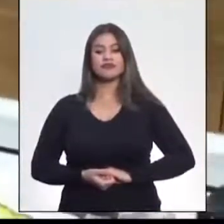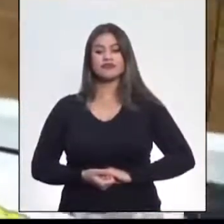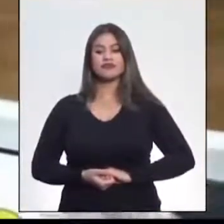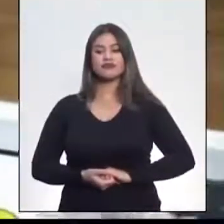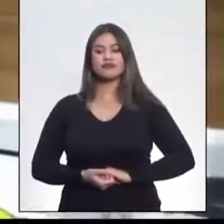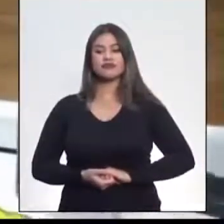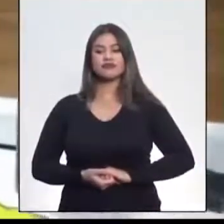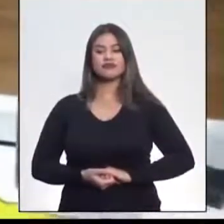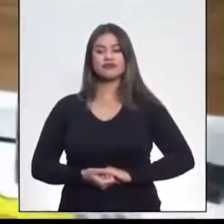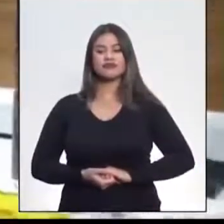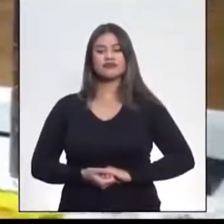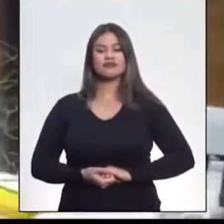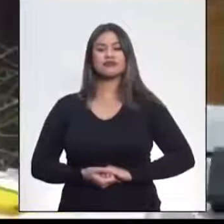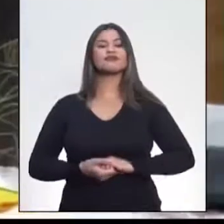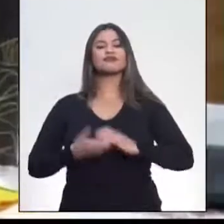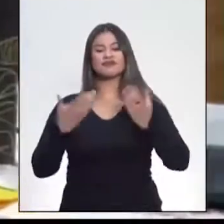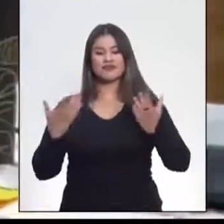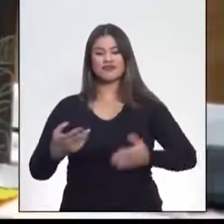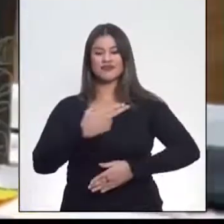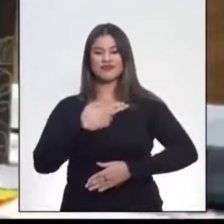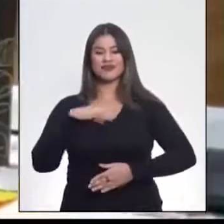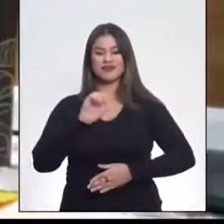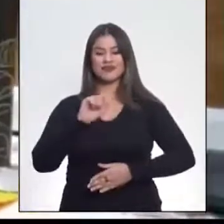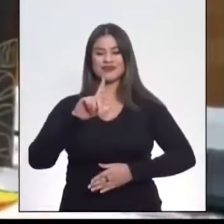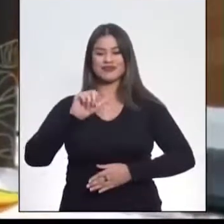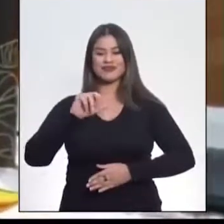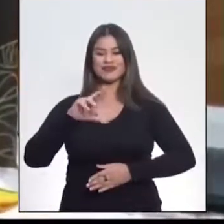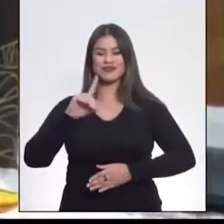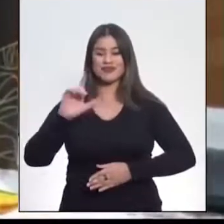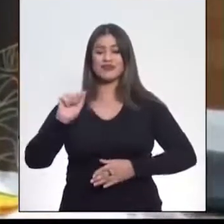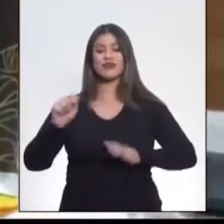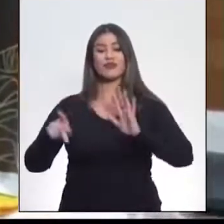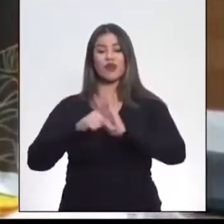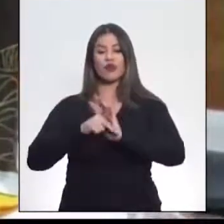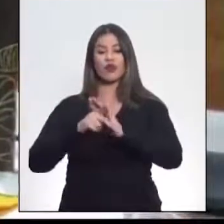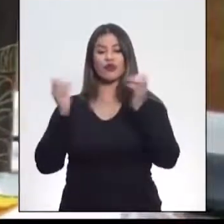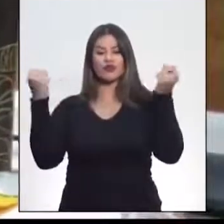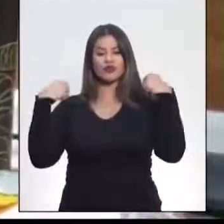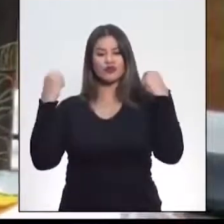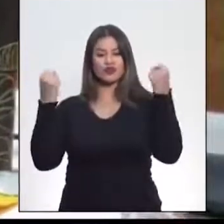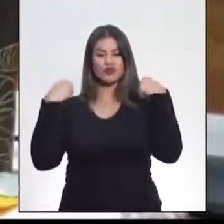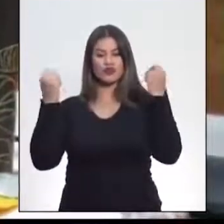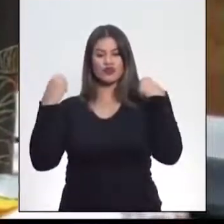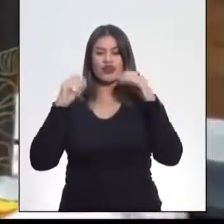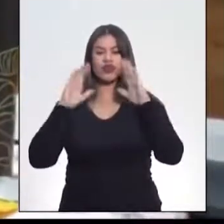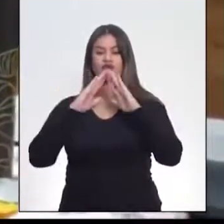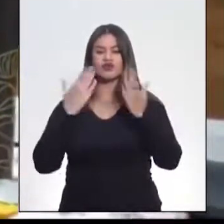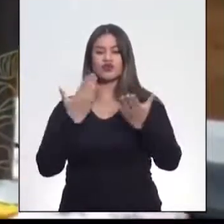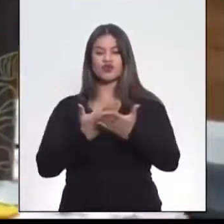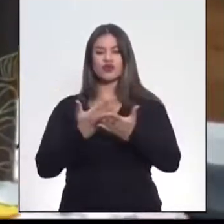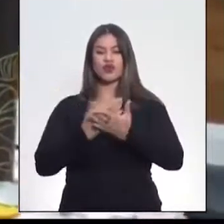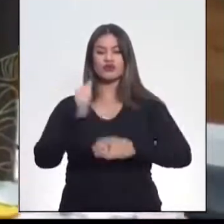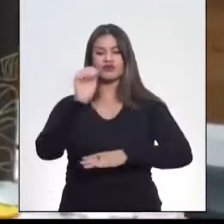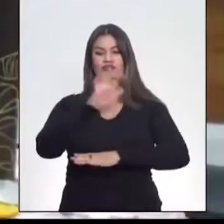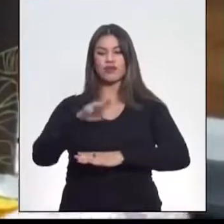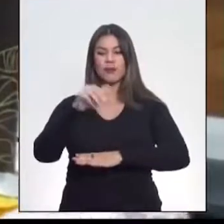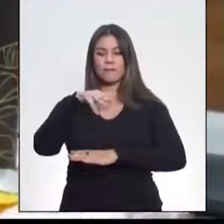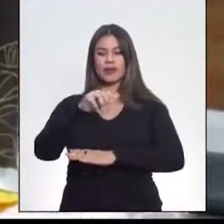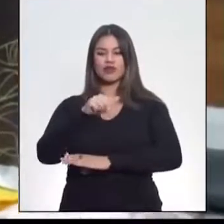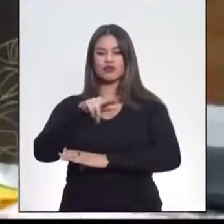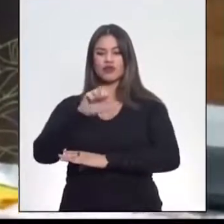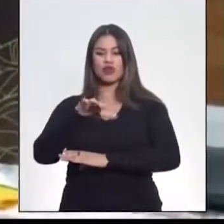Olá eu sou a Cláudia Moraes professora de educação física lesma na escola estadual Manuel Bandeira